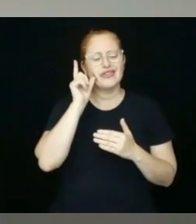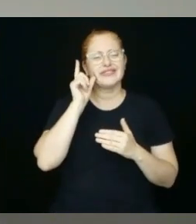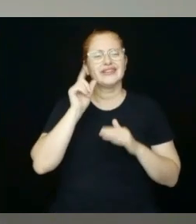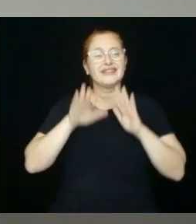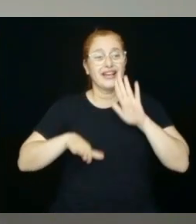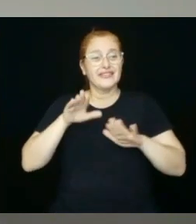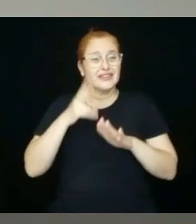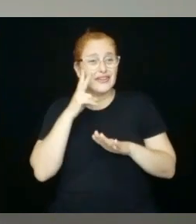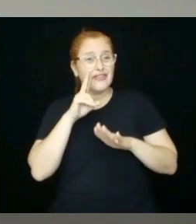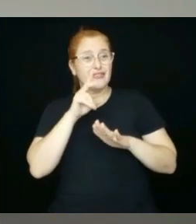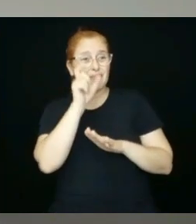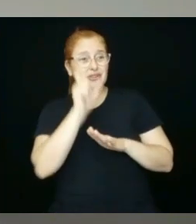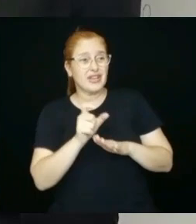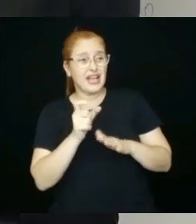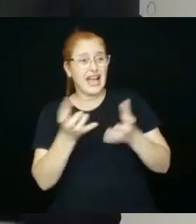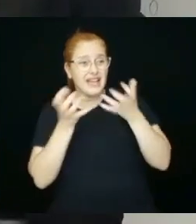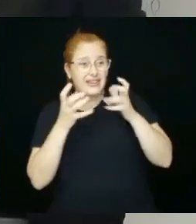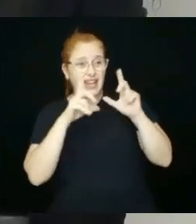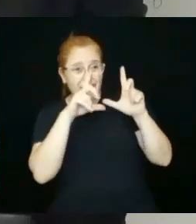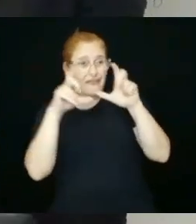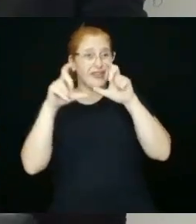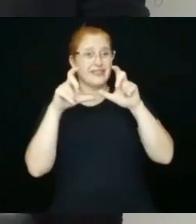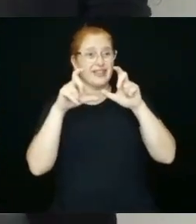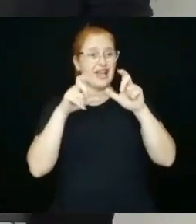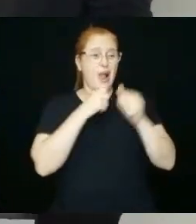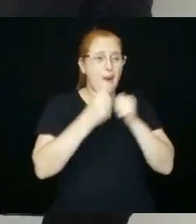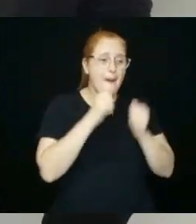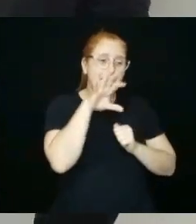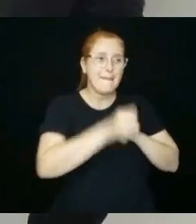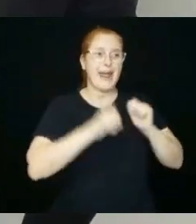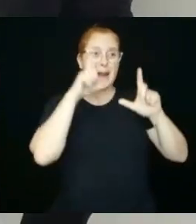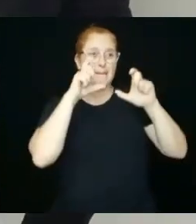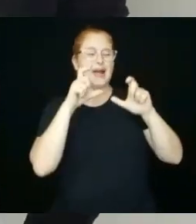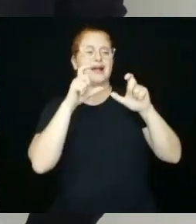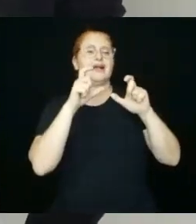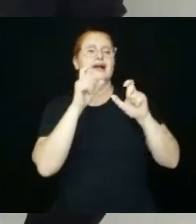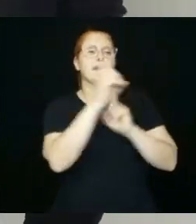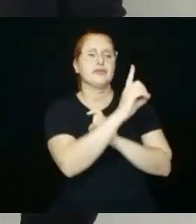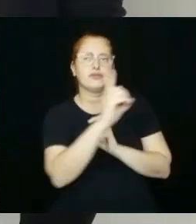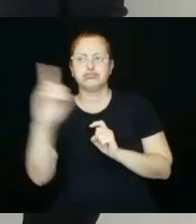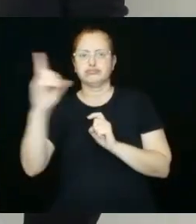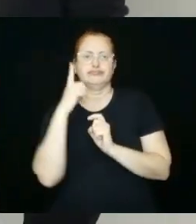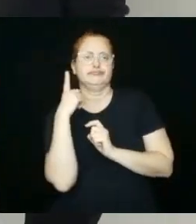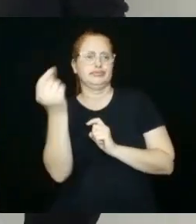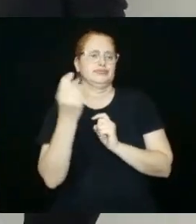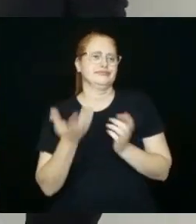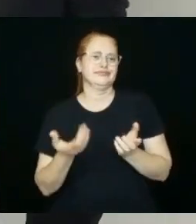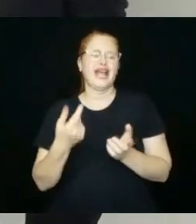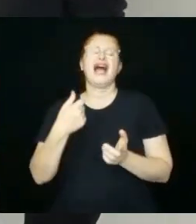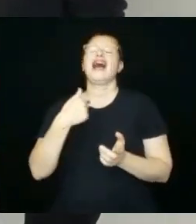quando ele via alguém passando lá, ele pensava, vou fotografar. Quando ele pegava a máquina, a pessoa já tinha passado.